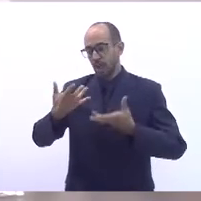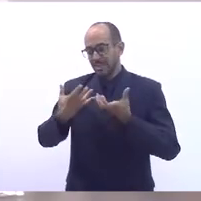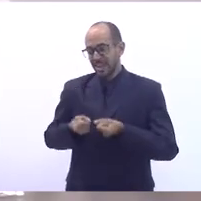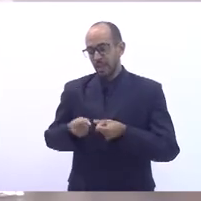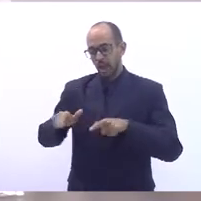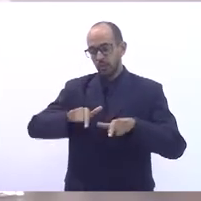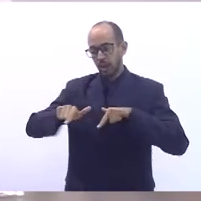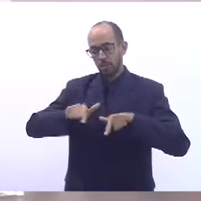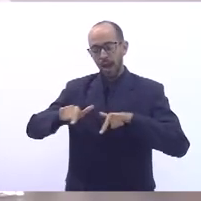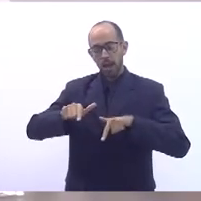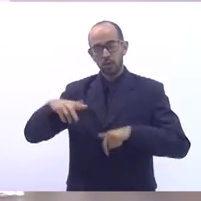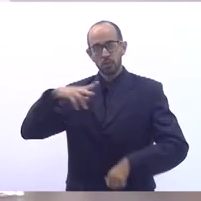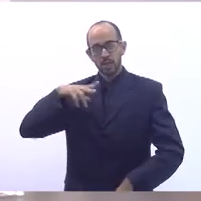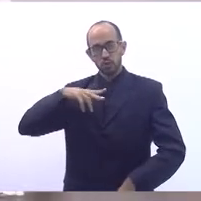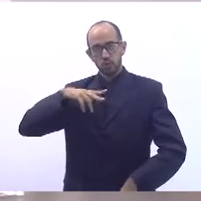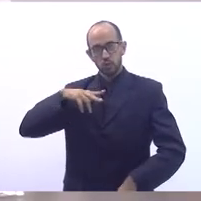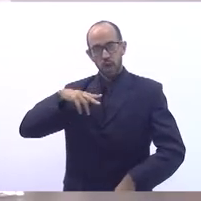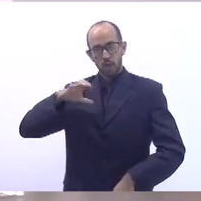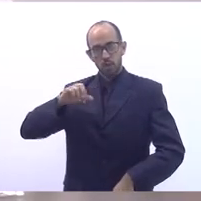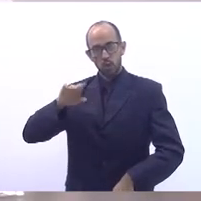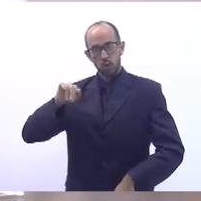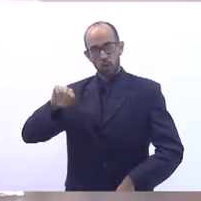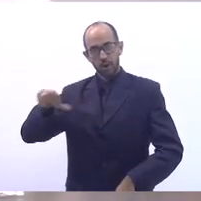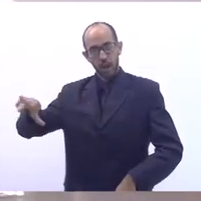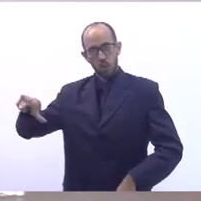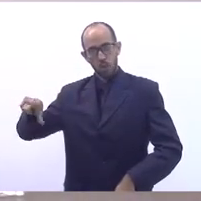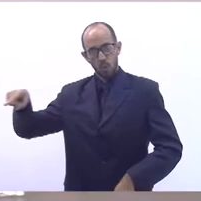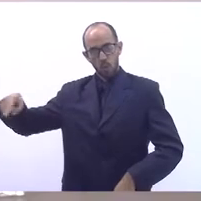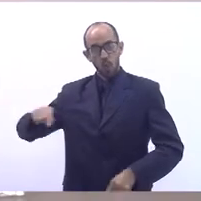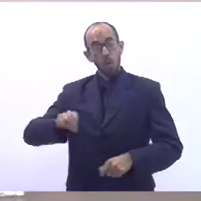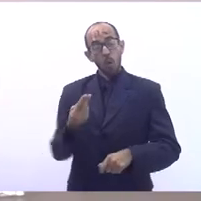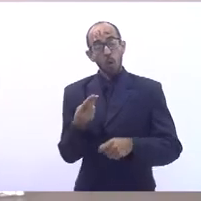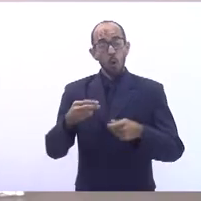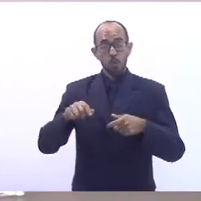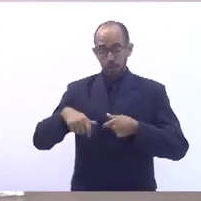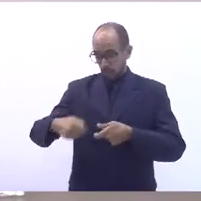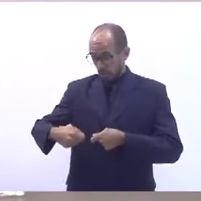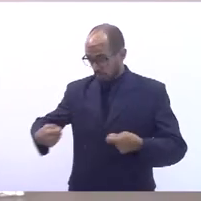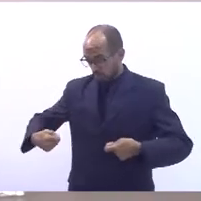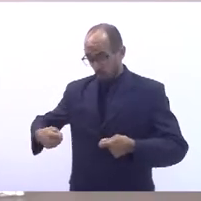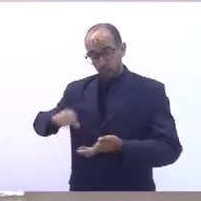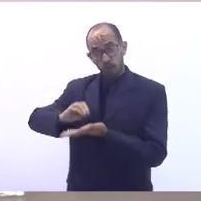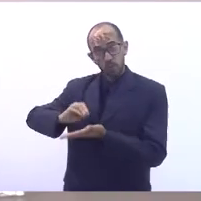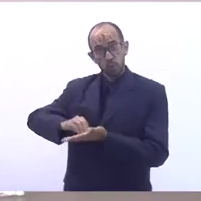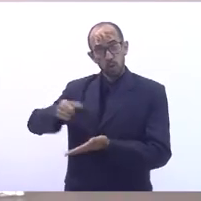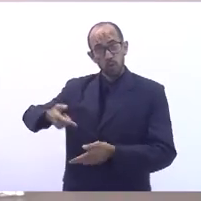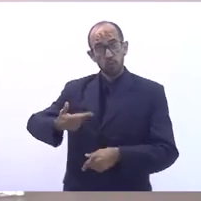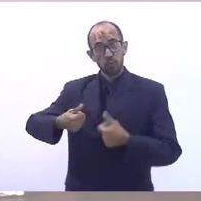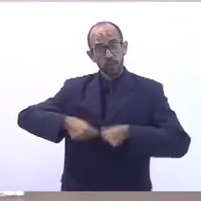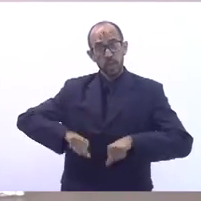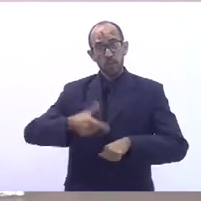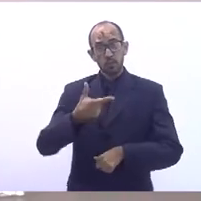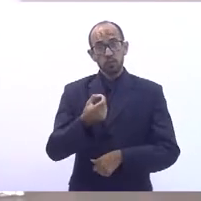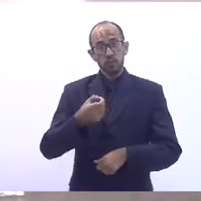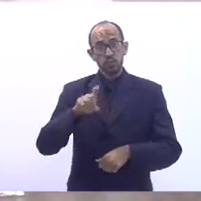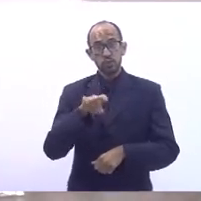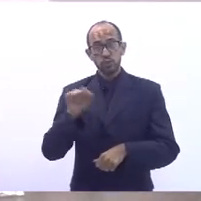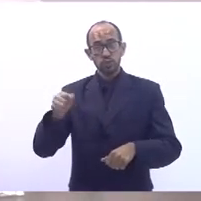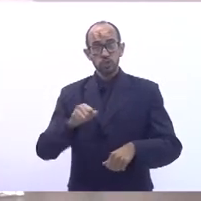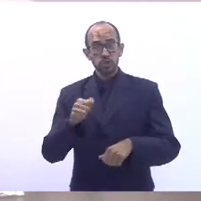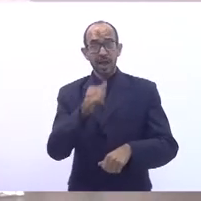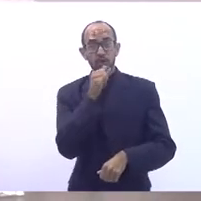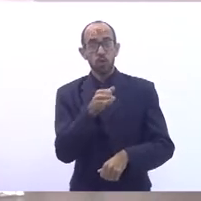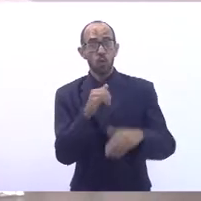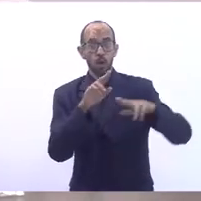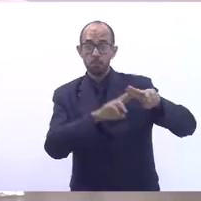firma de segurança privada do coronel tava com cadastro desamarrado peguei 20 dias de prisão por um motivo fútil